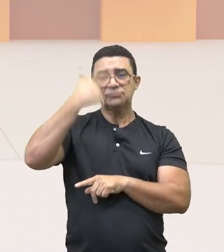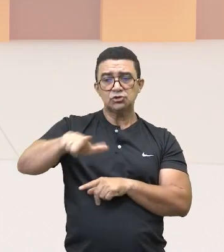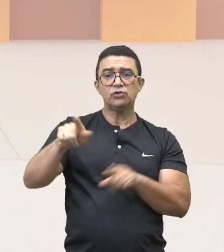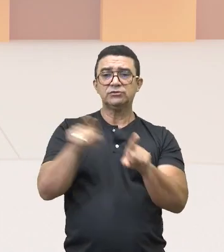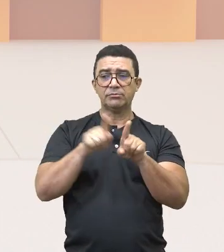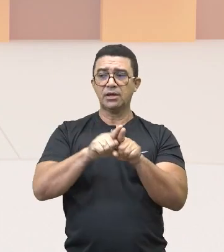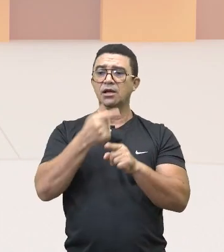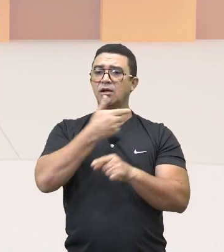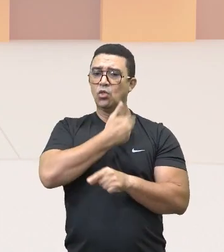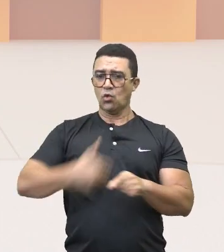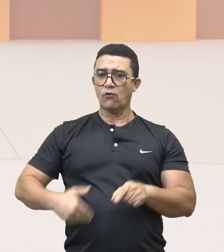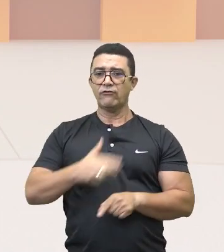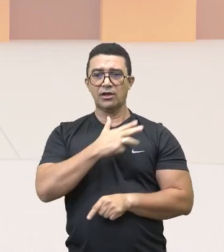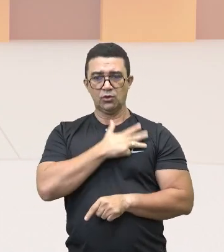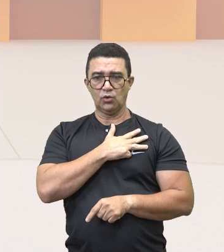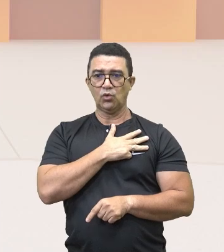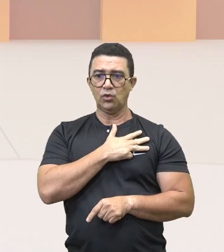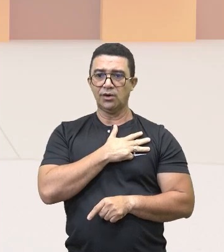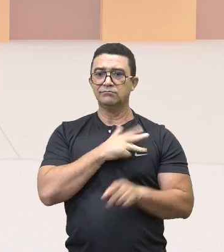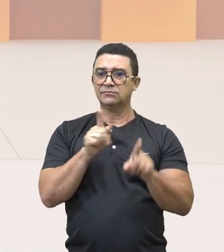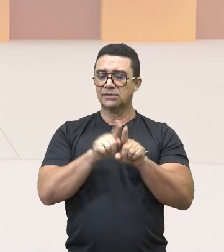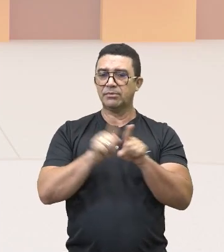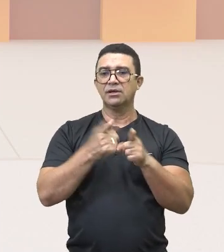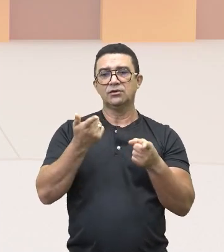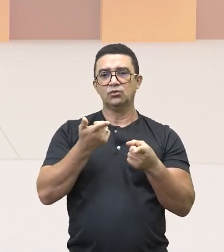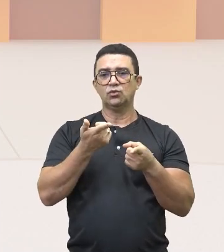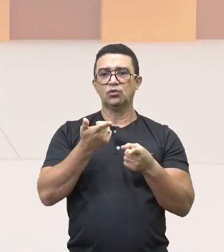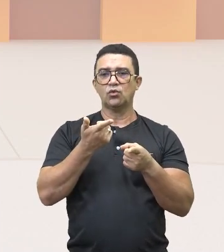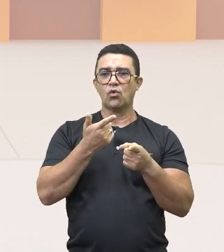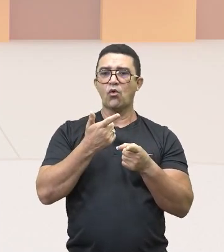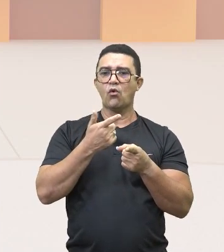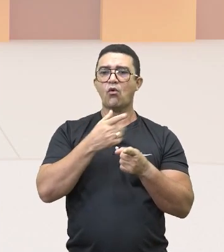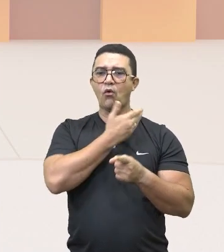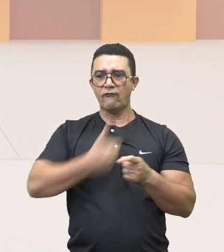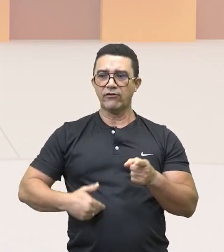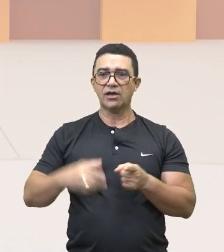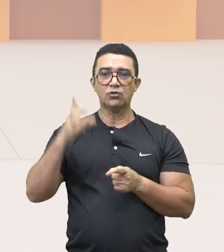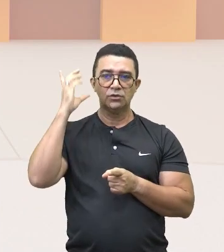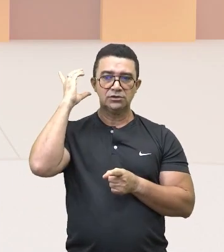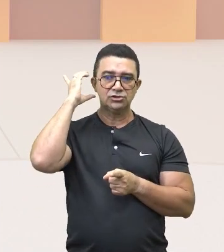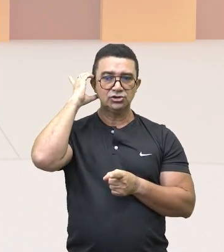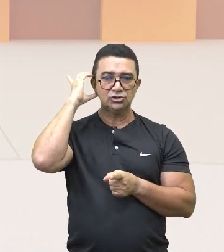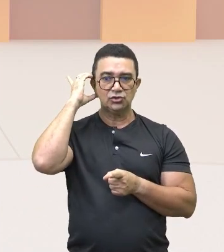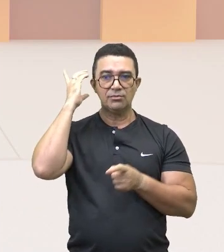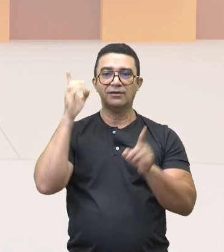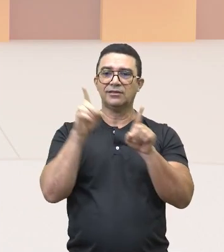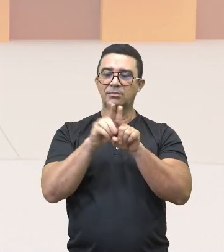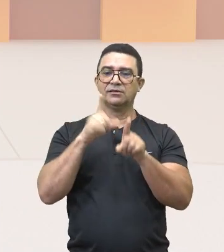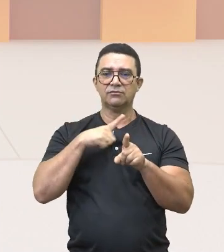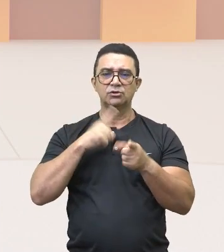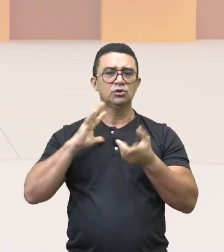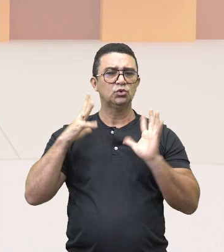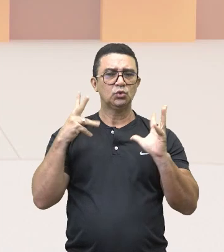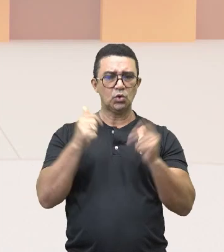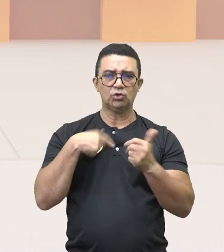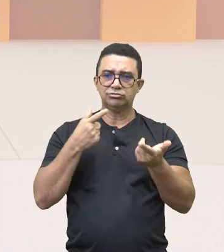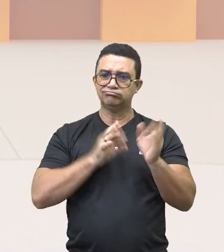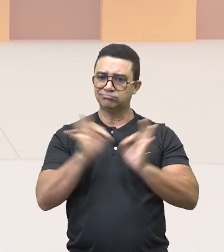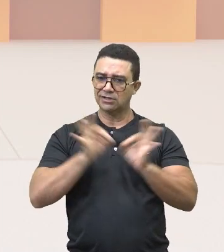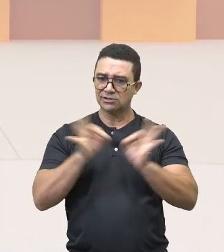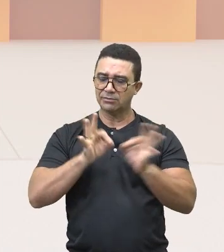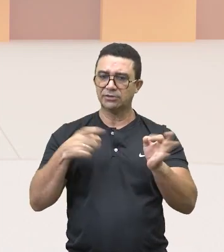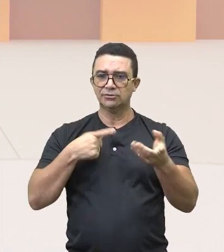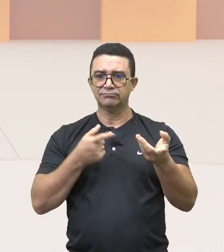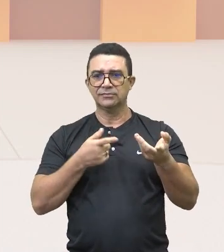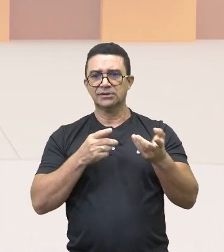Lula, a gente vem no PAC 2 com o governo Dilma, né? Na próxima tela a gente tem aí, né, teve todo um planejamento para melhoria, urbanizar a